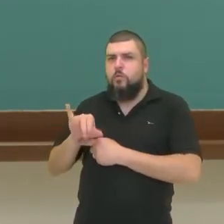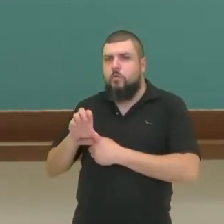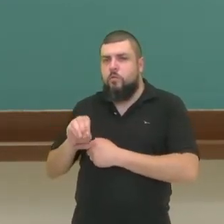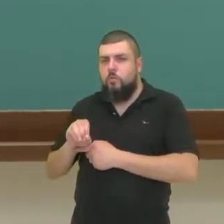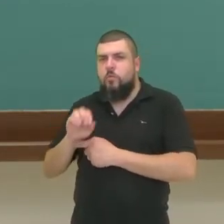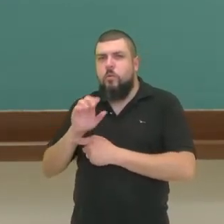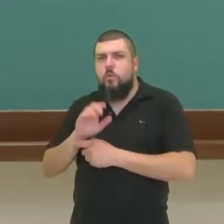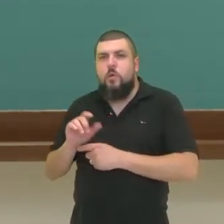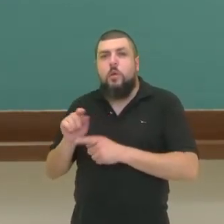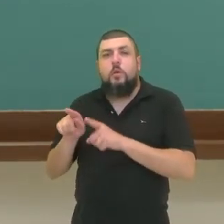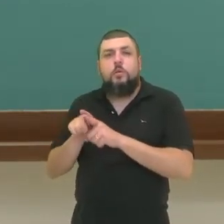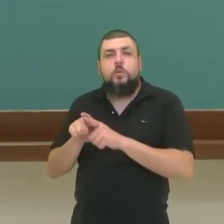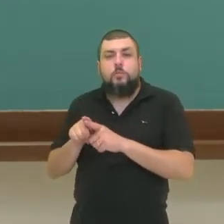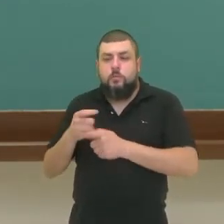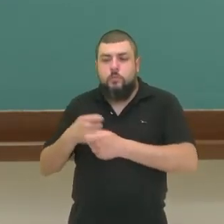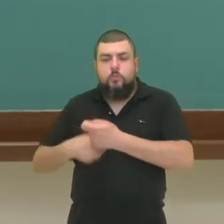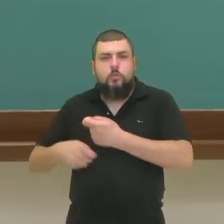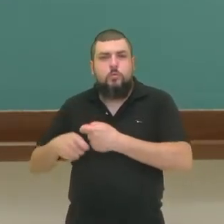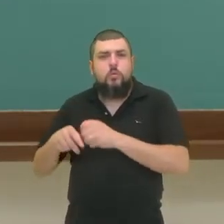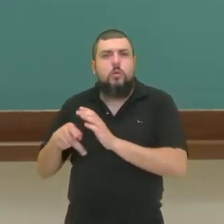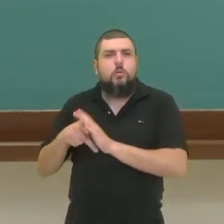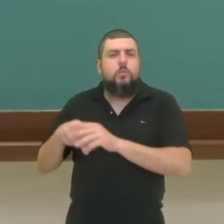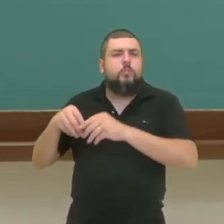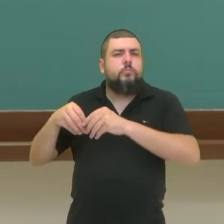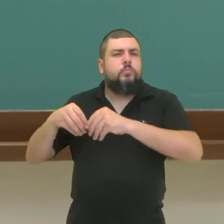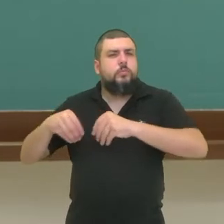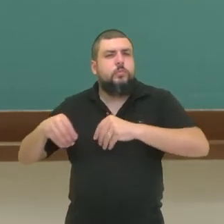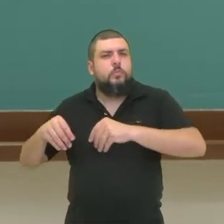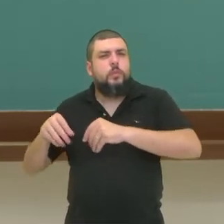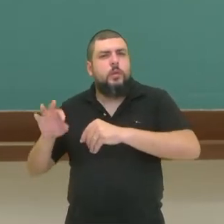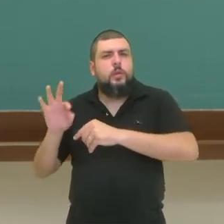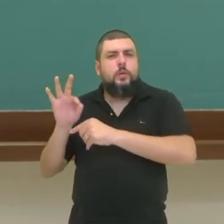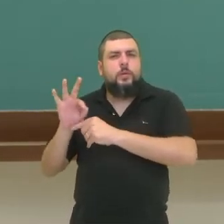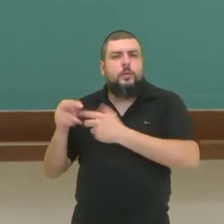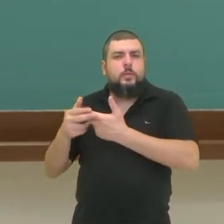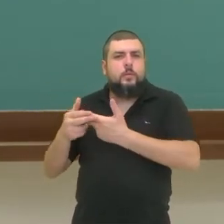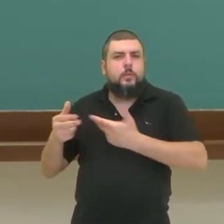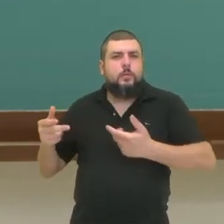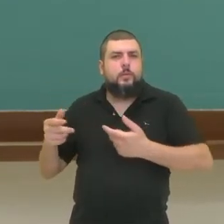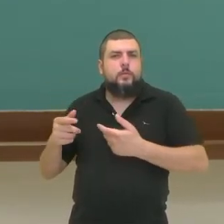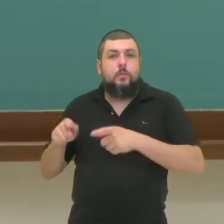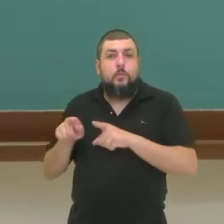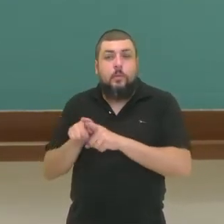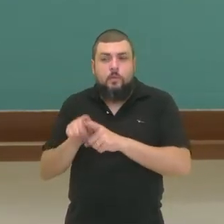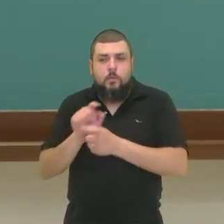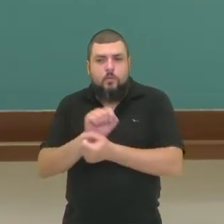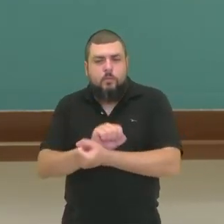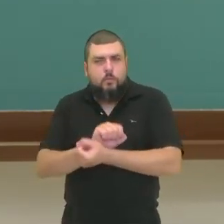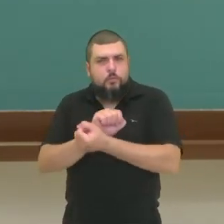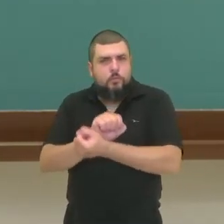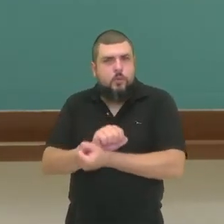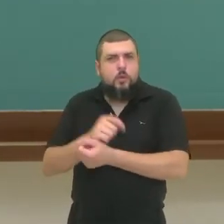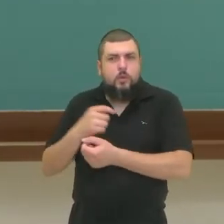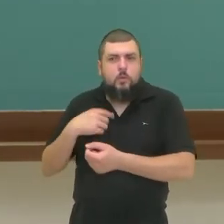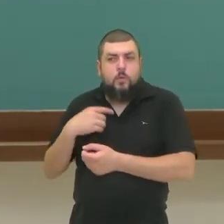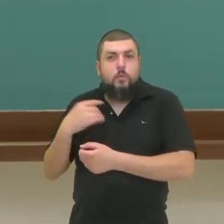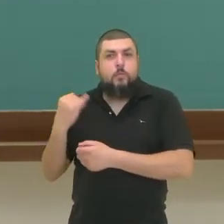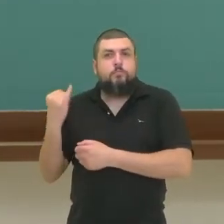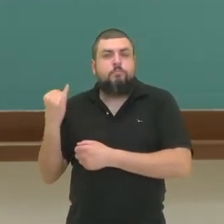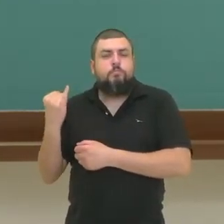de especiarias, que na época, assim como o comércio de escravos, era muito